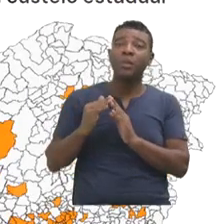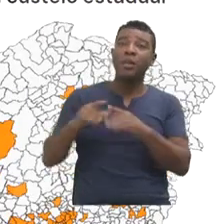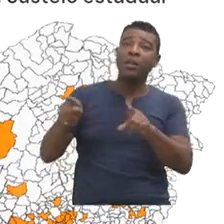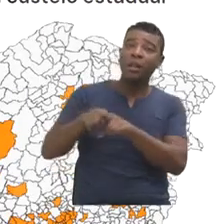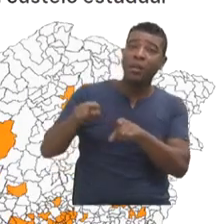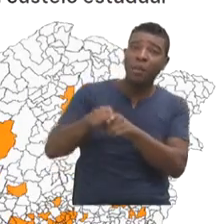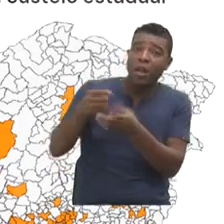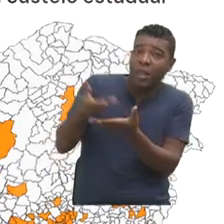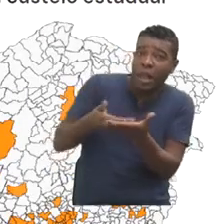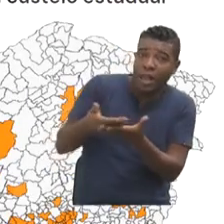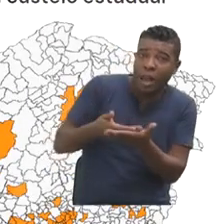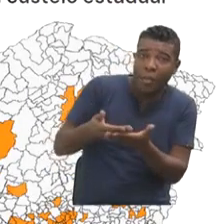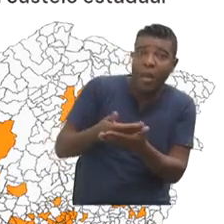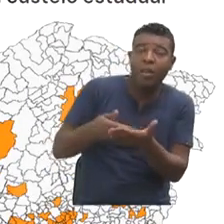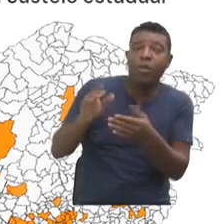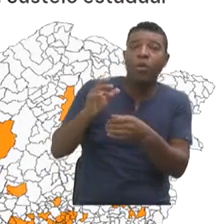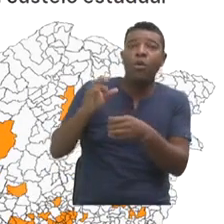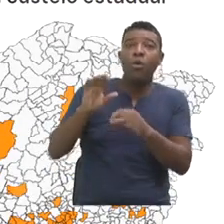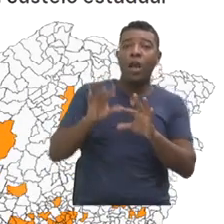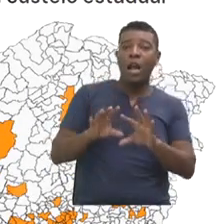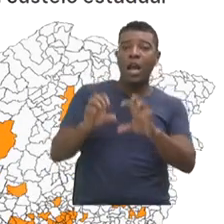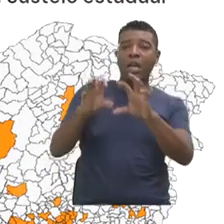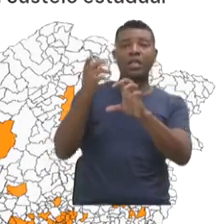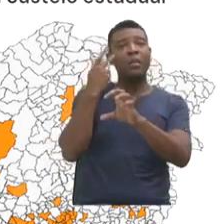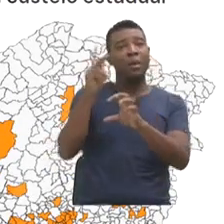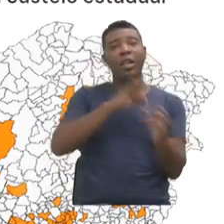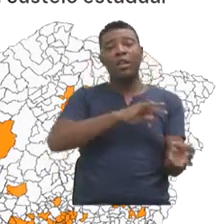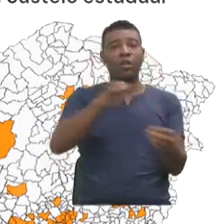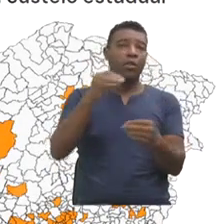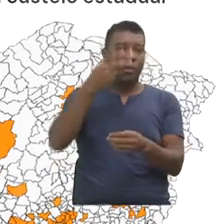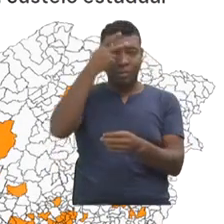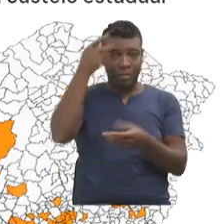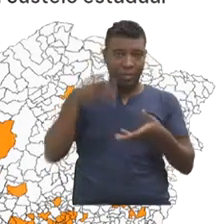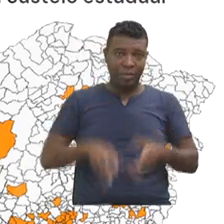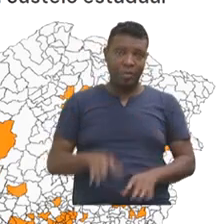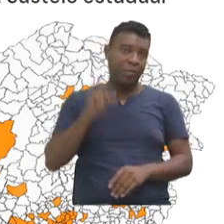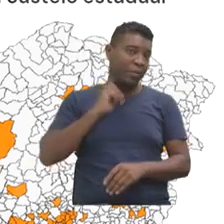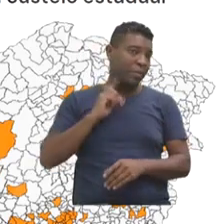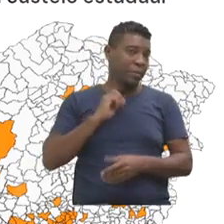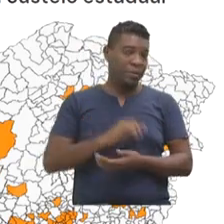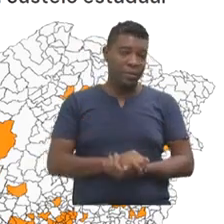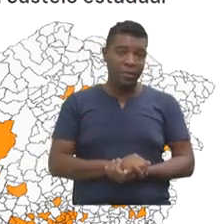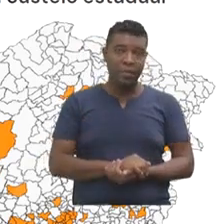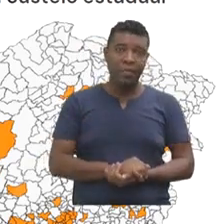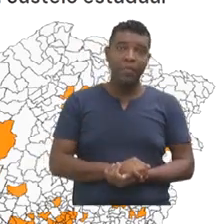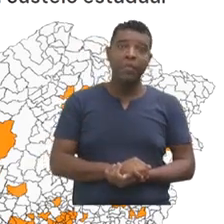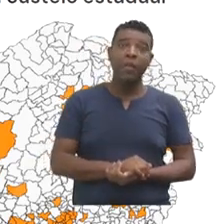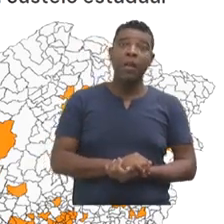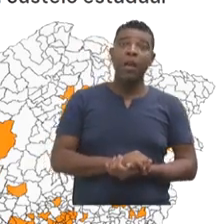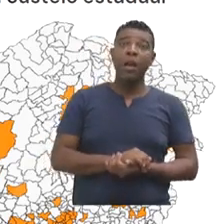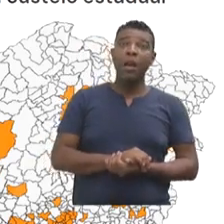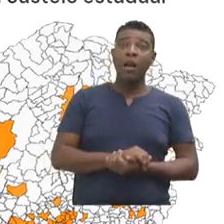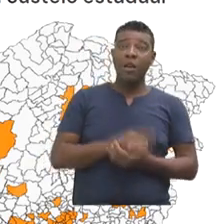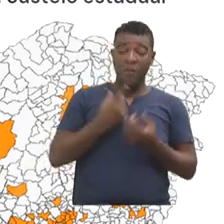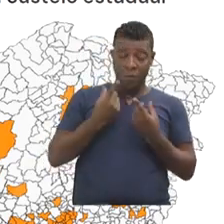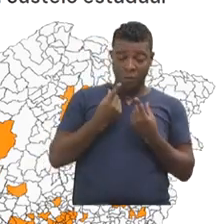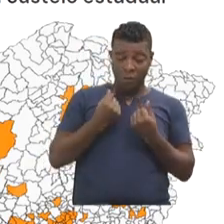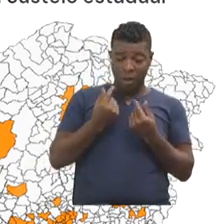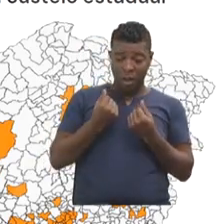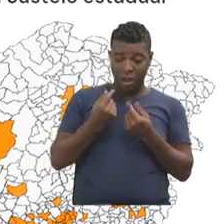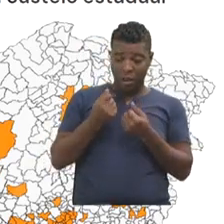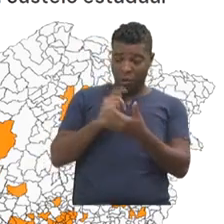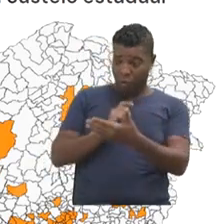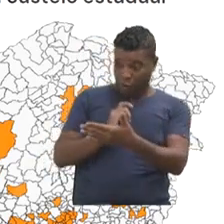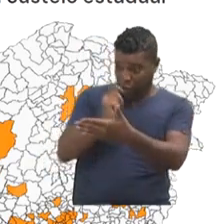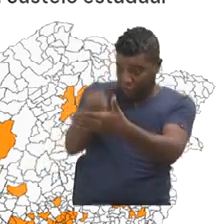mineiros atenção secundária vale o destaque dos repassas para a UPA nós quatro aplicamos o valor de repasse para o